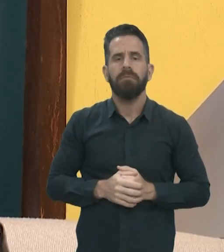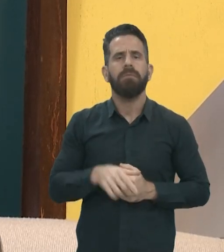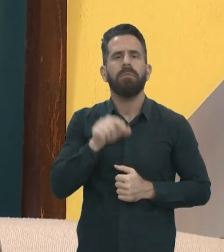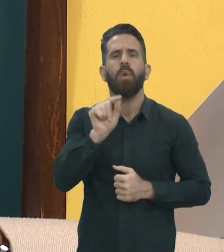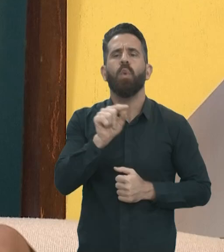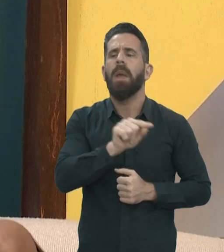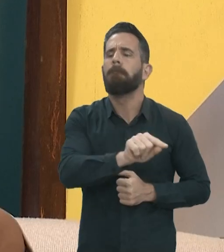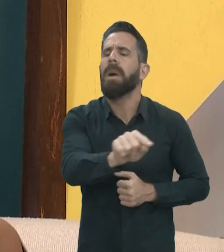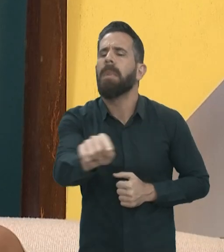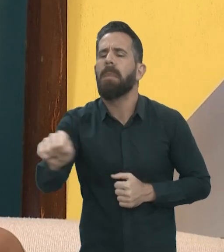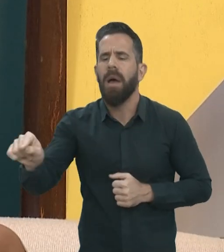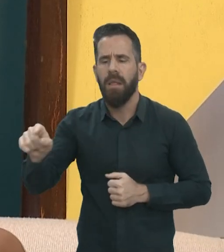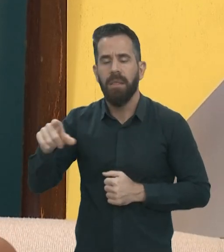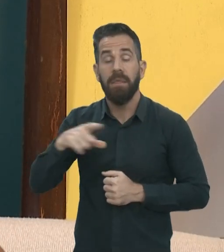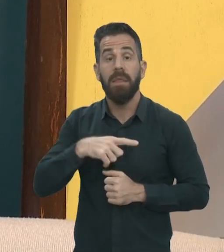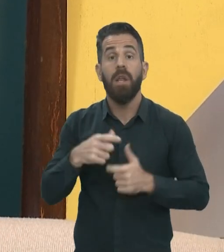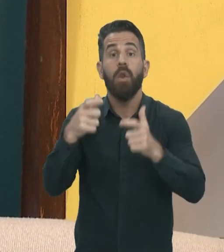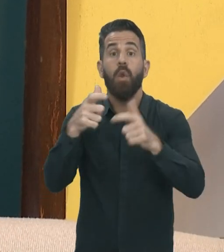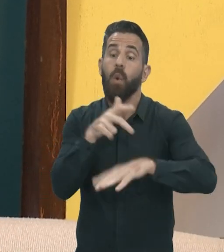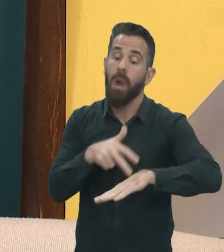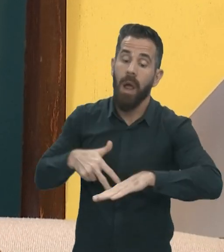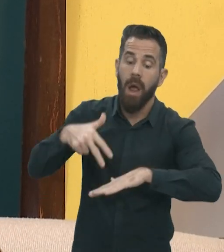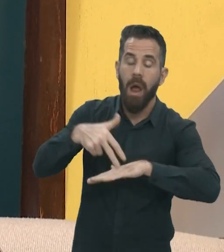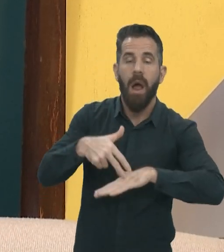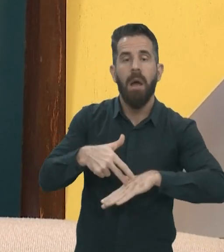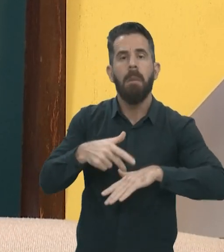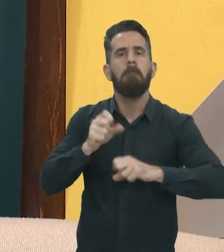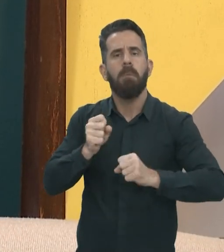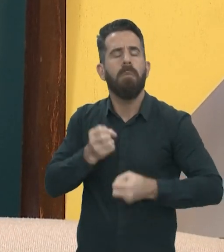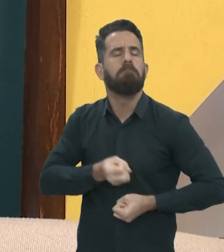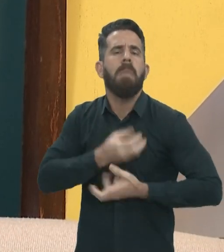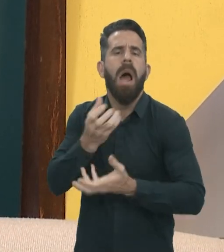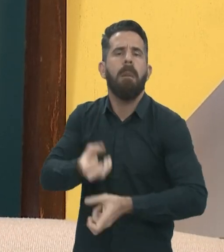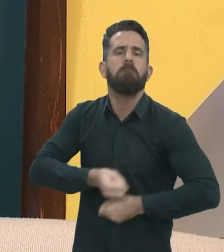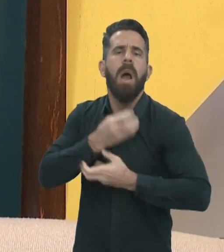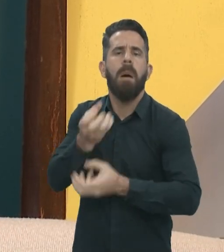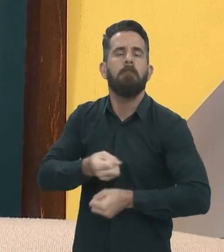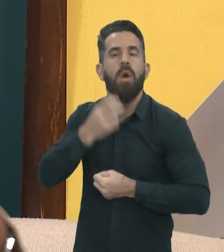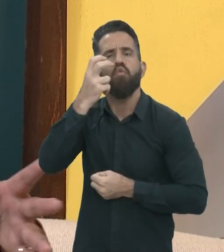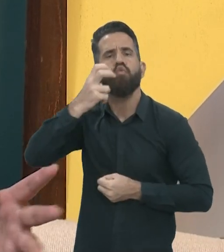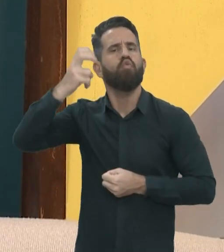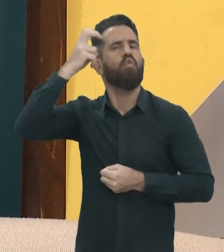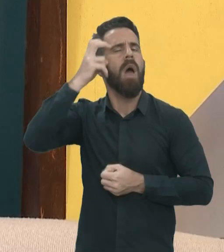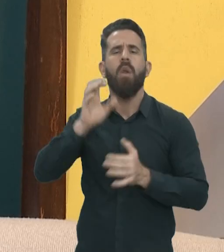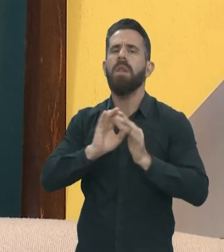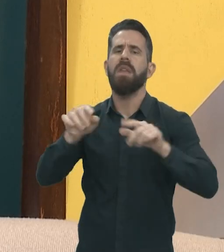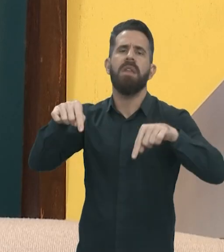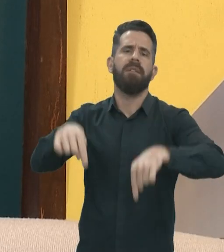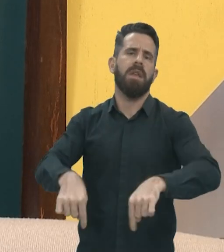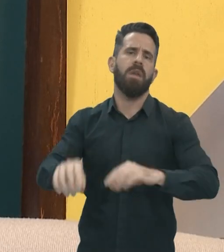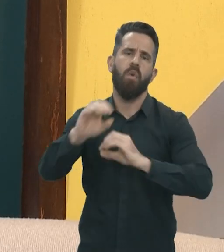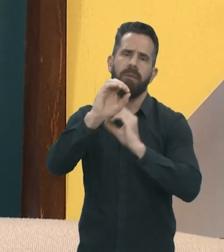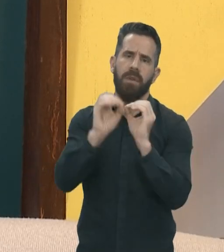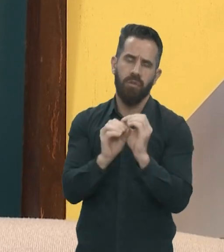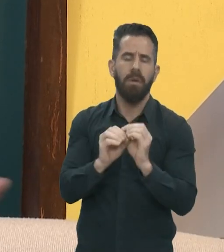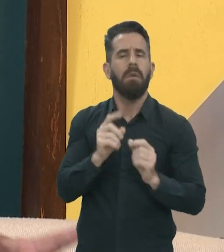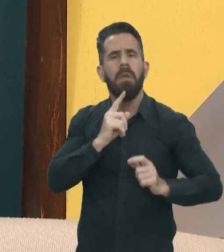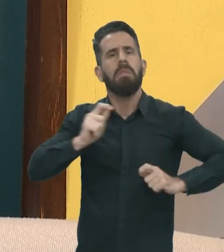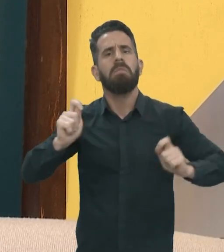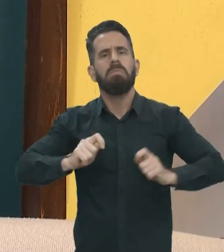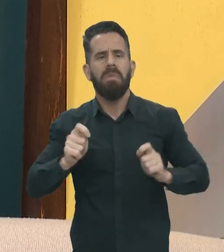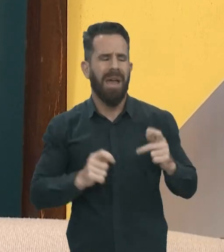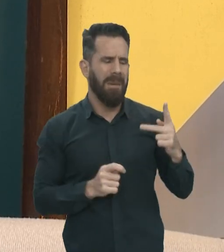para as manifestações culturais dentro da própria universidade. Então, é possível, sim, a gente olhar, seja via o plano diretor, seja